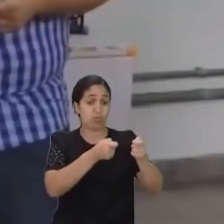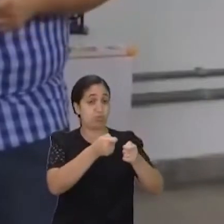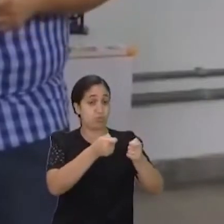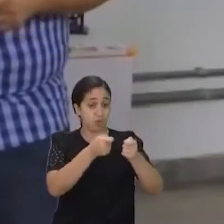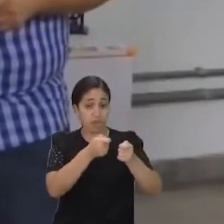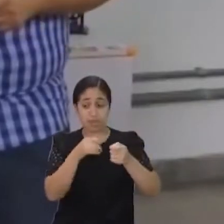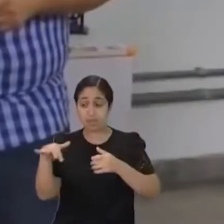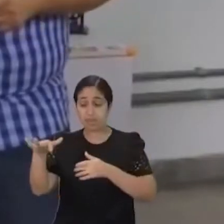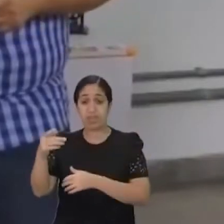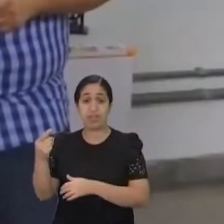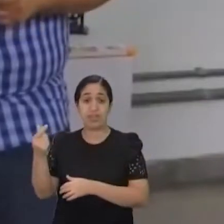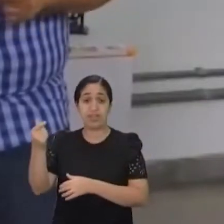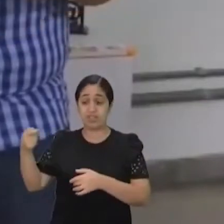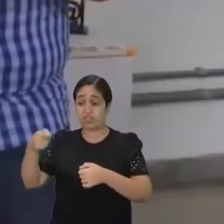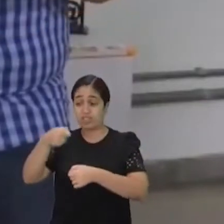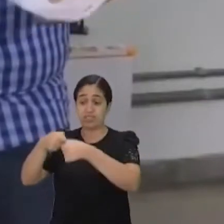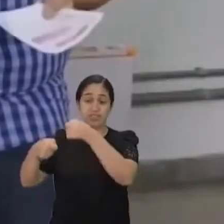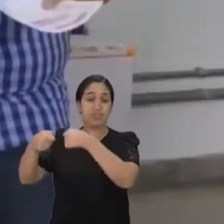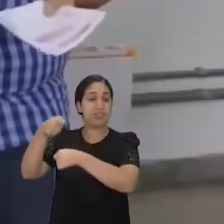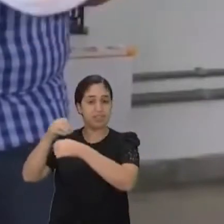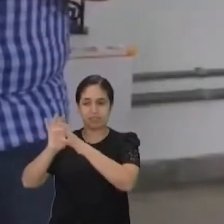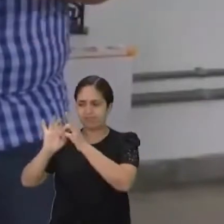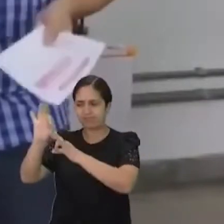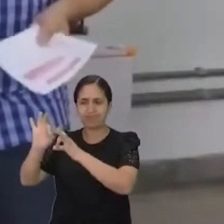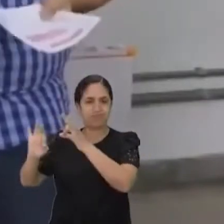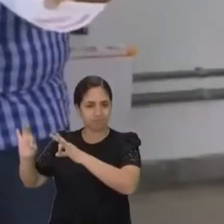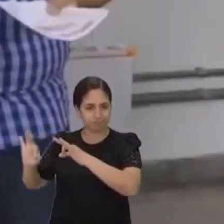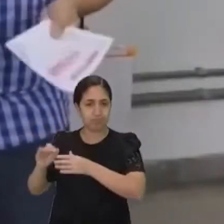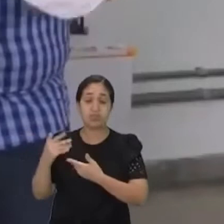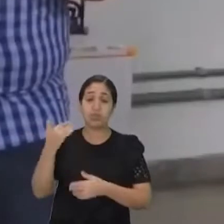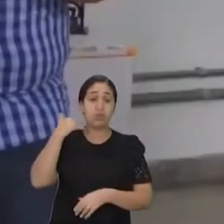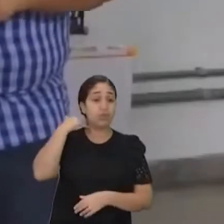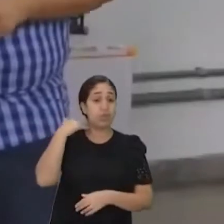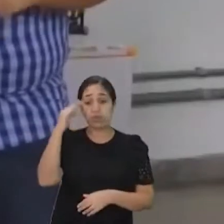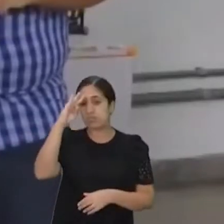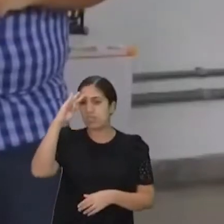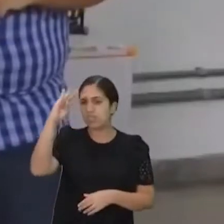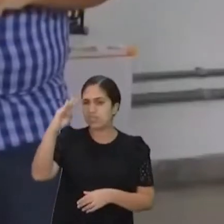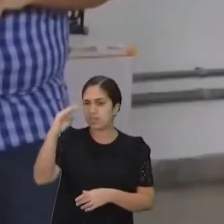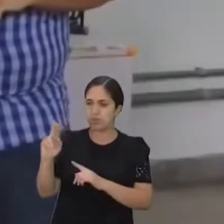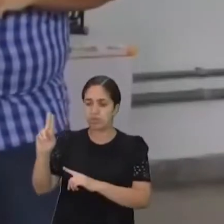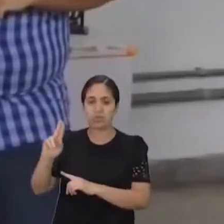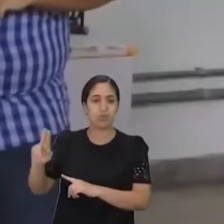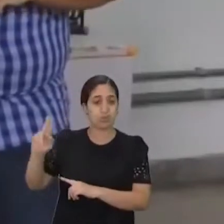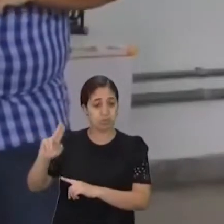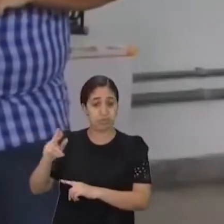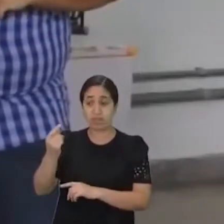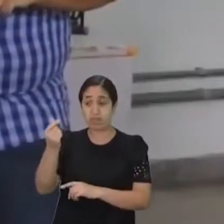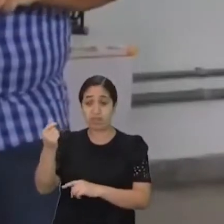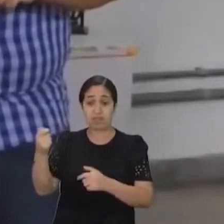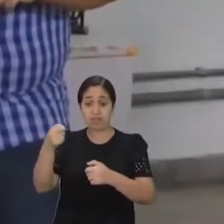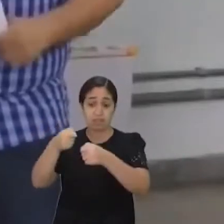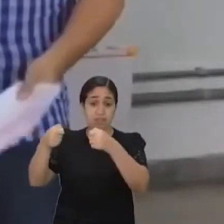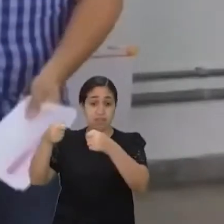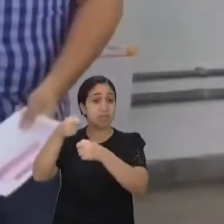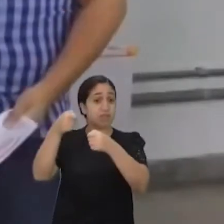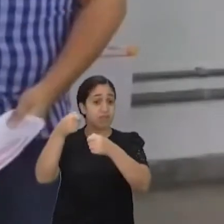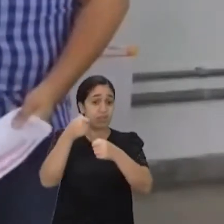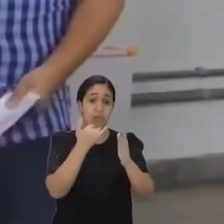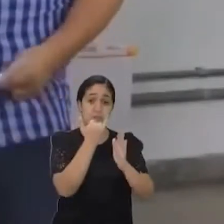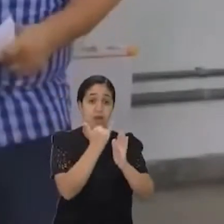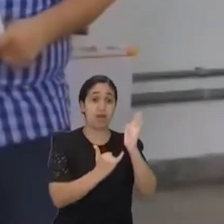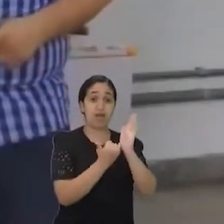na taxa Selic, tá? Então, o Banco Central ela utiliza a taxa Selic como forma de controlar a inflação. E aí eu